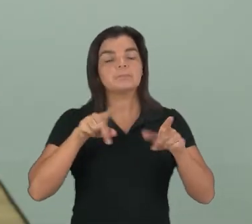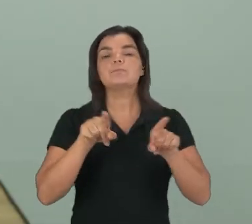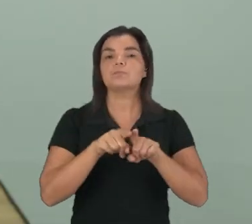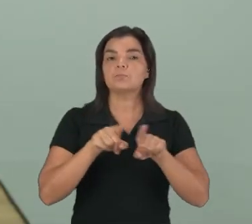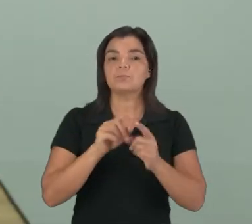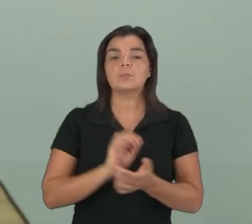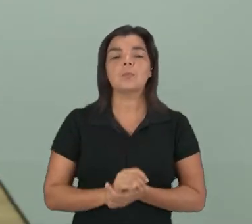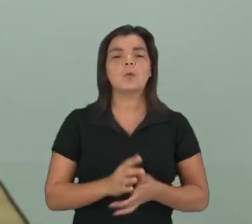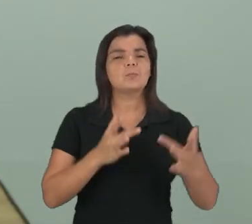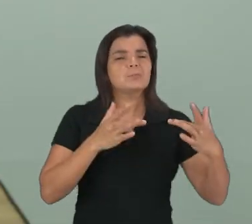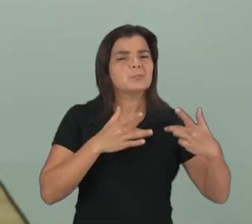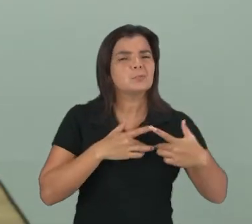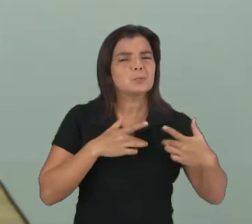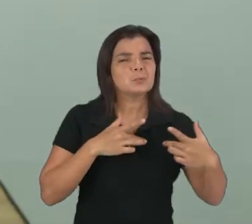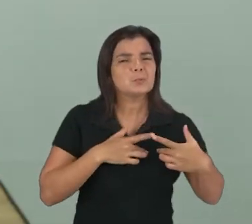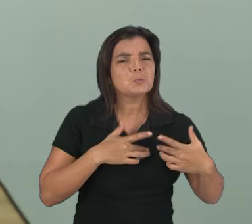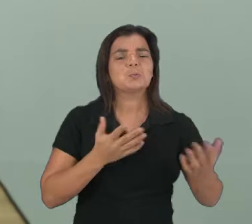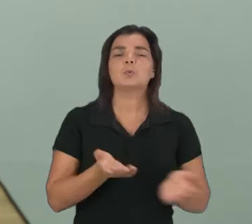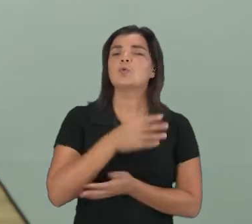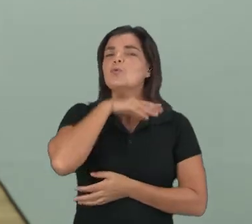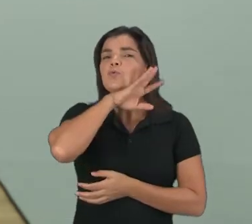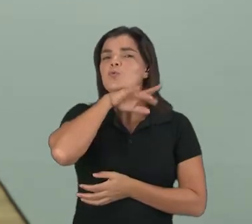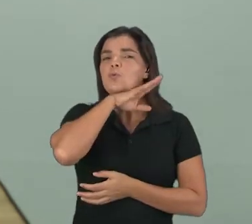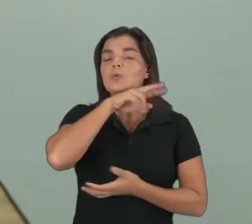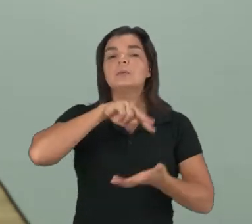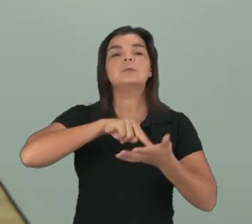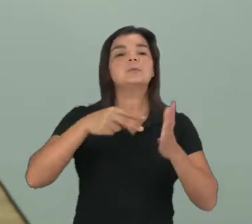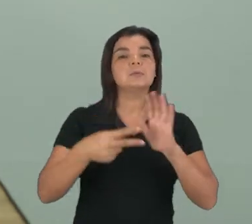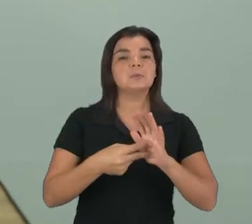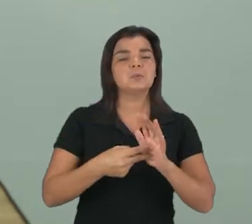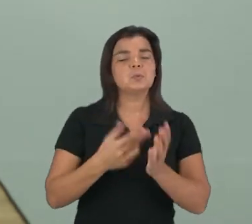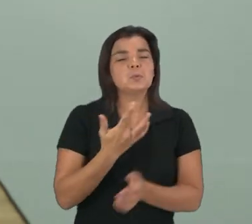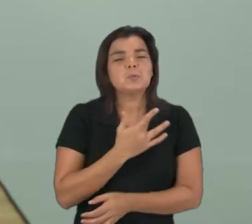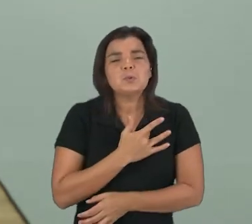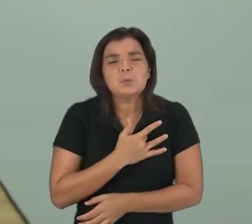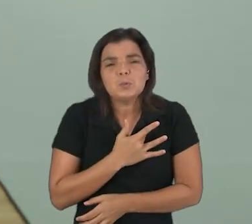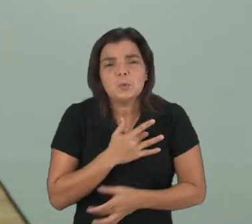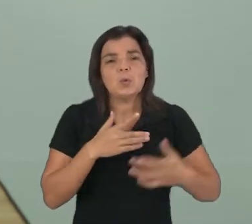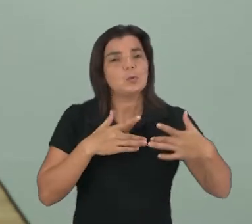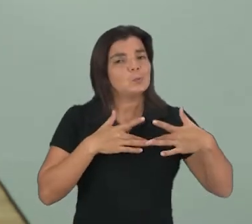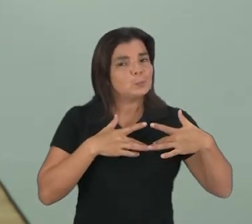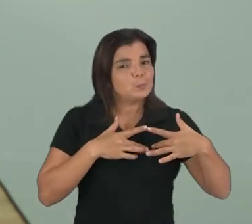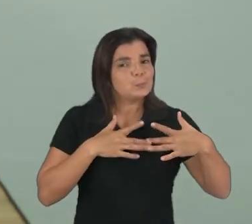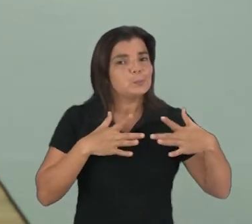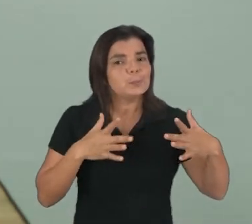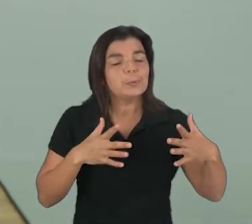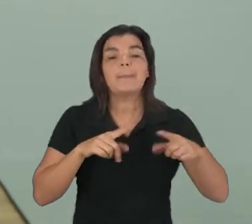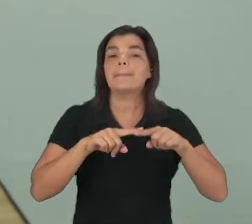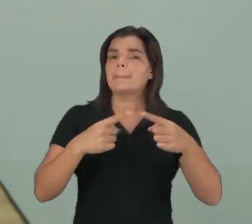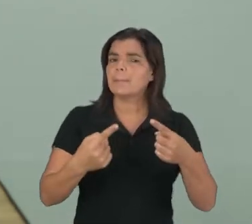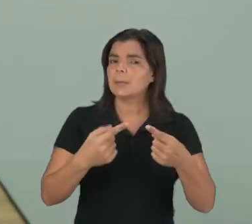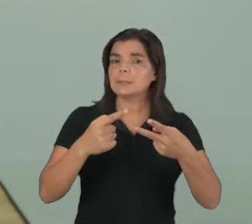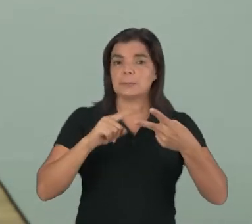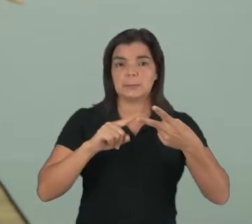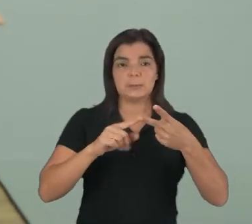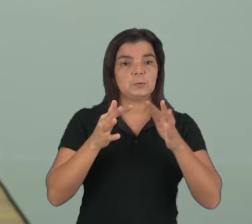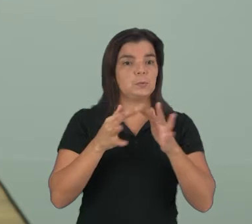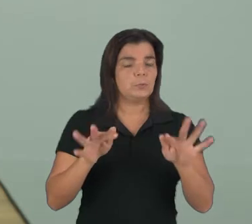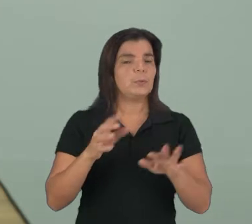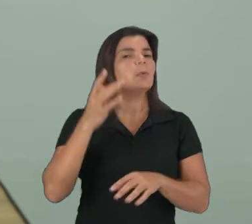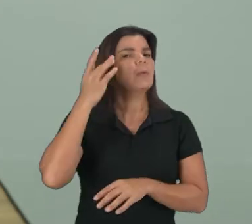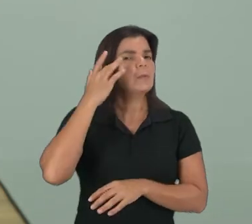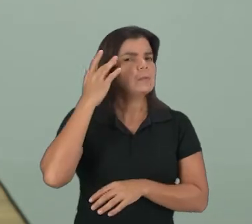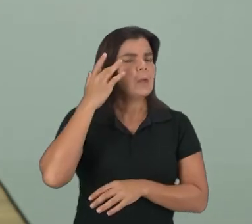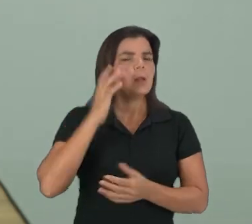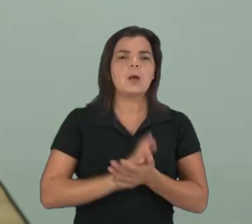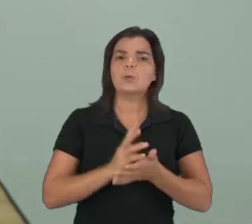fiquei com dó daquele animal, dó tá dando sentido de quê? De pena, de compaixão, não é mesmo? Mas e na segunda frase, será que esse